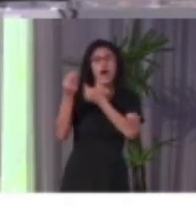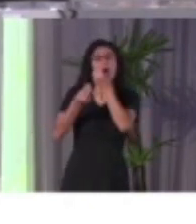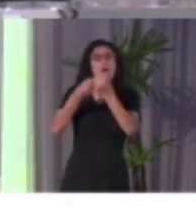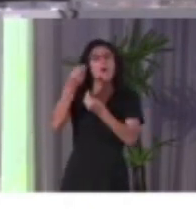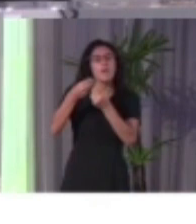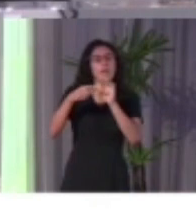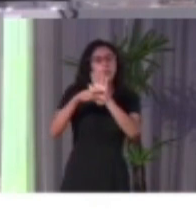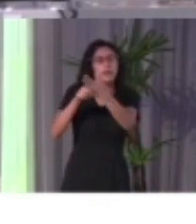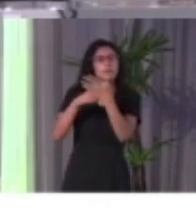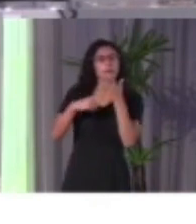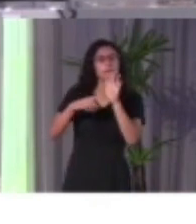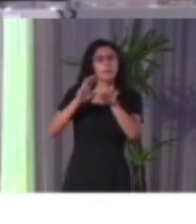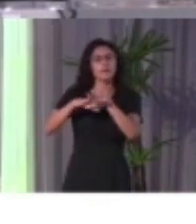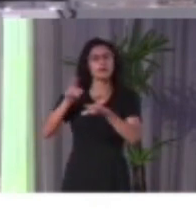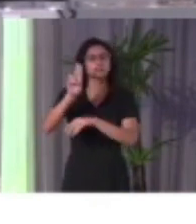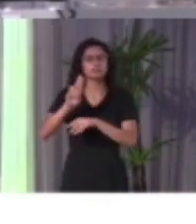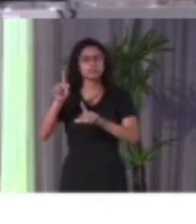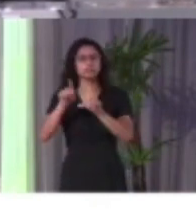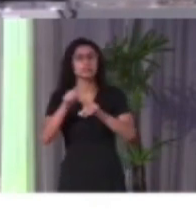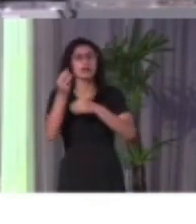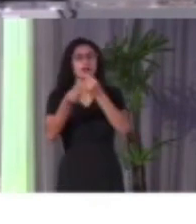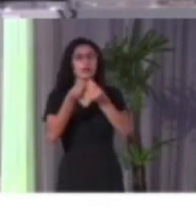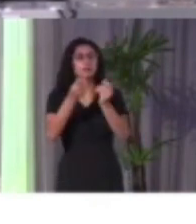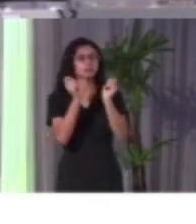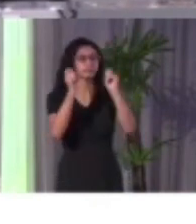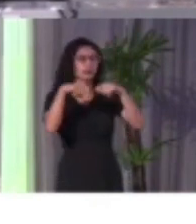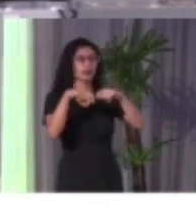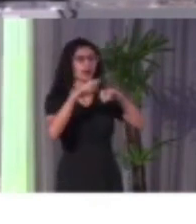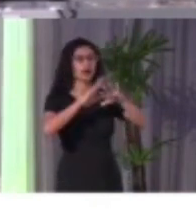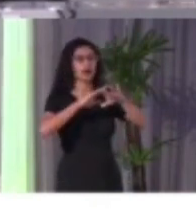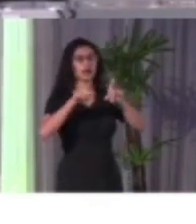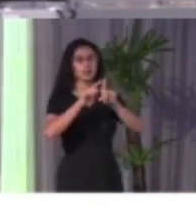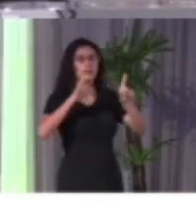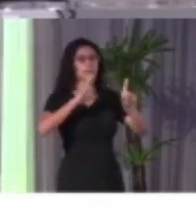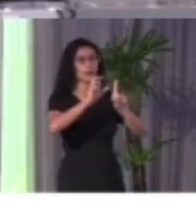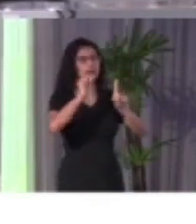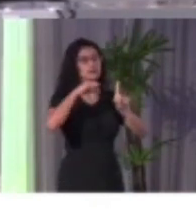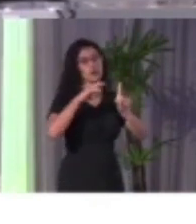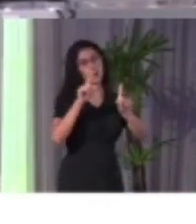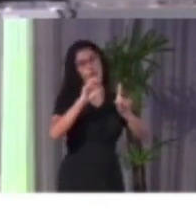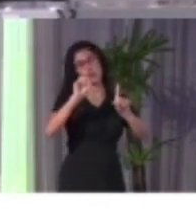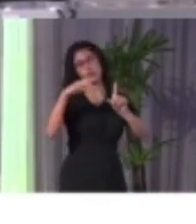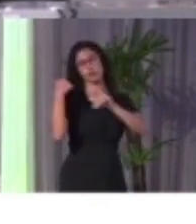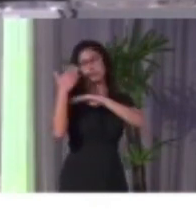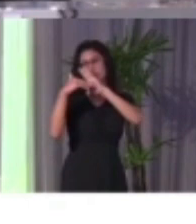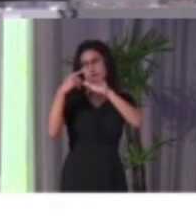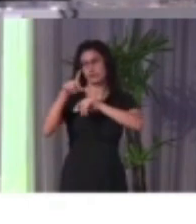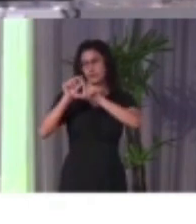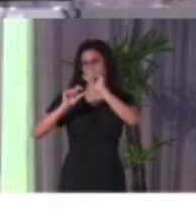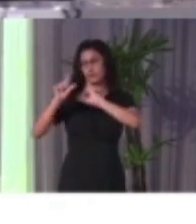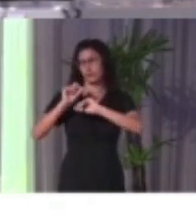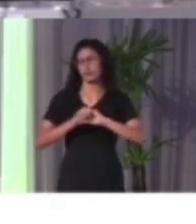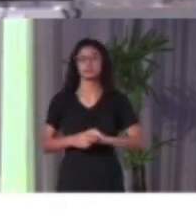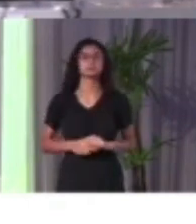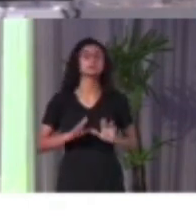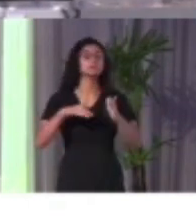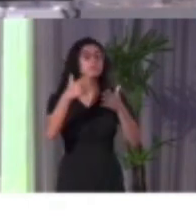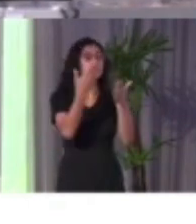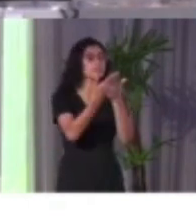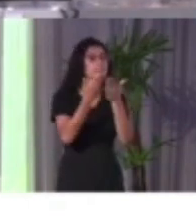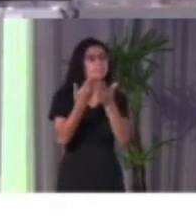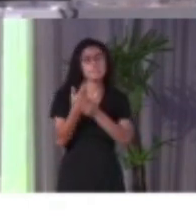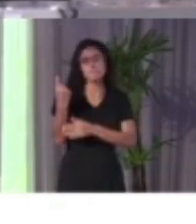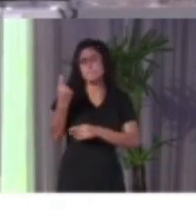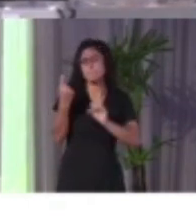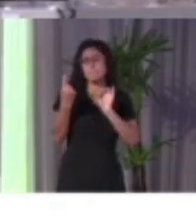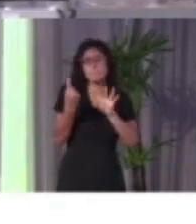essas contribuições foram utilizadas e consideradas e se impactaram no processo de tomada de decisão. Então, foi um estudo de caso